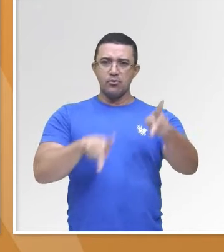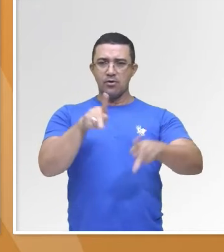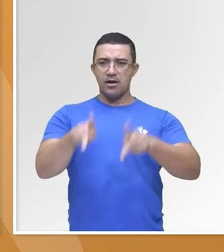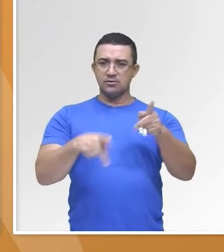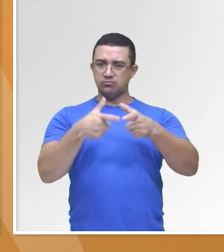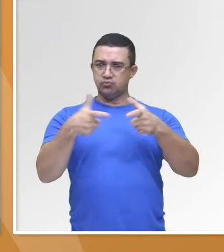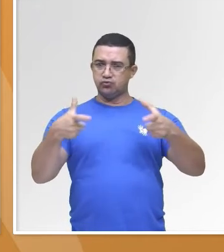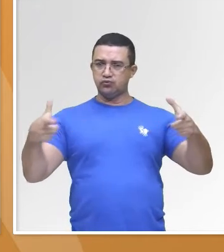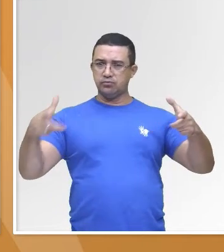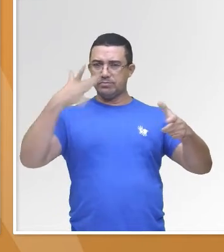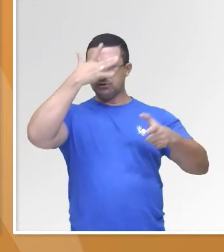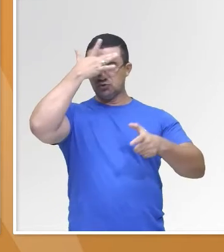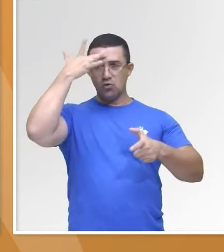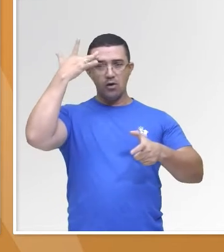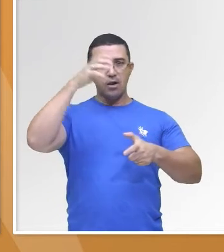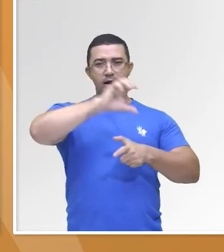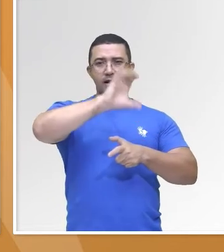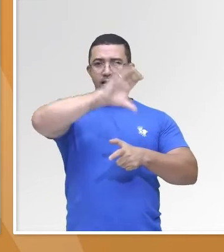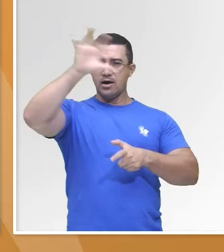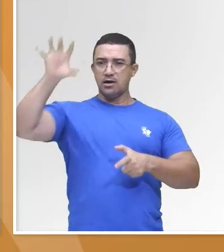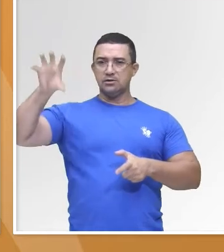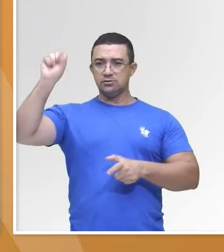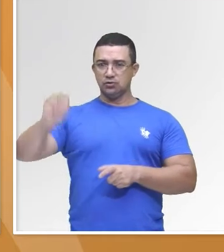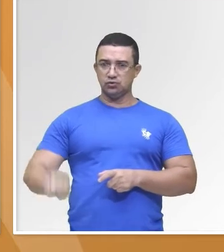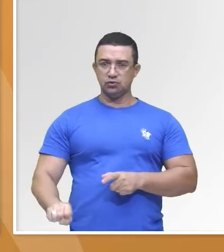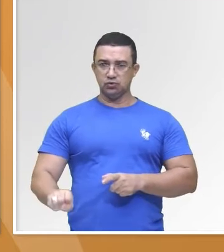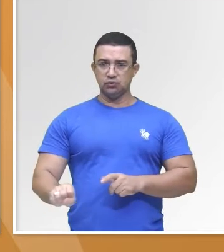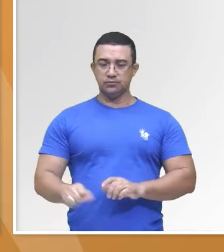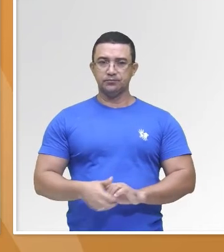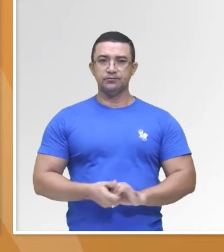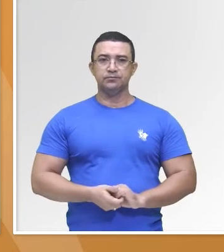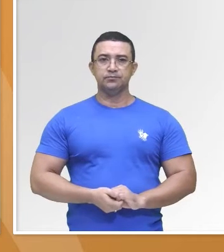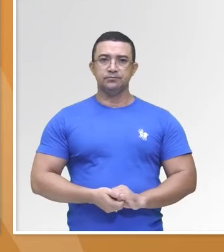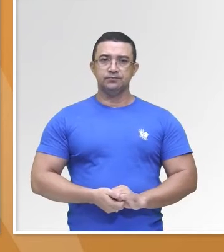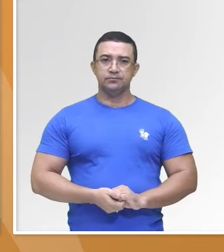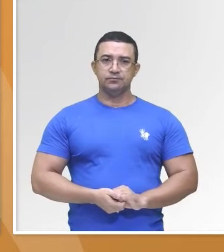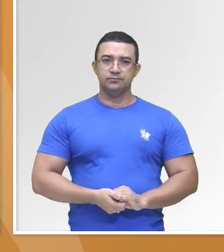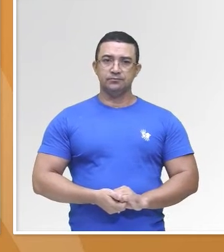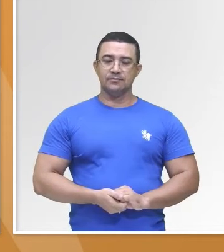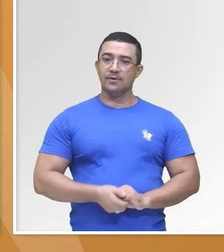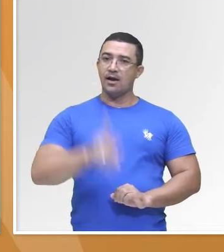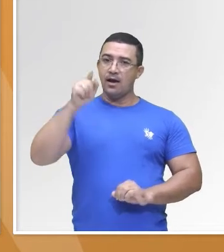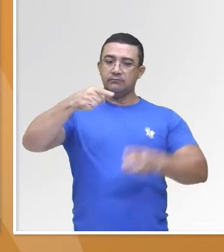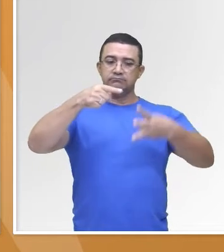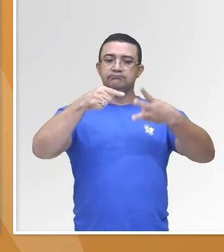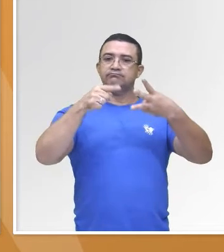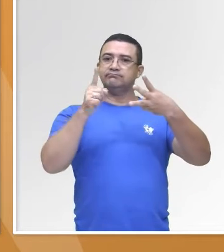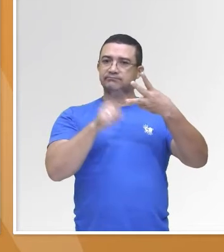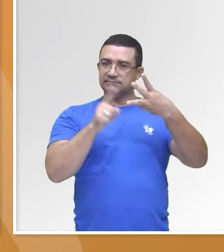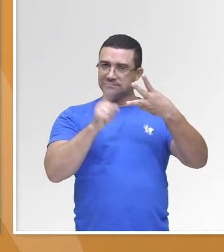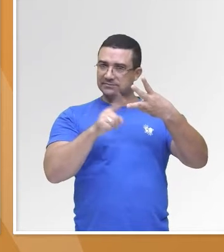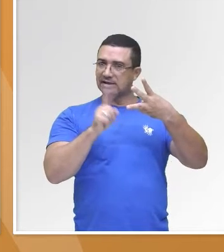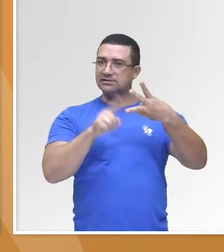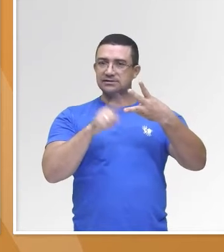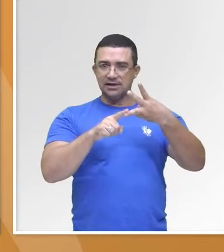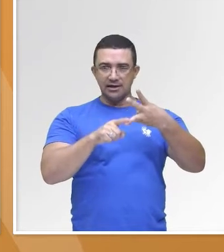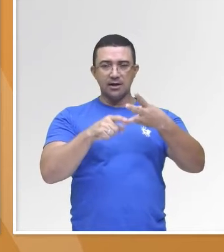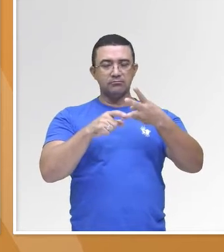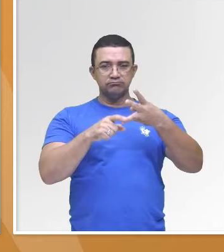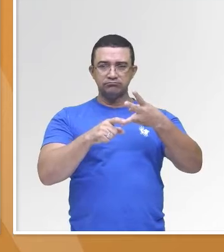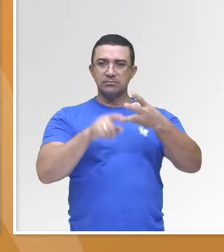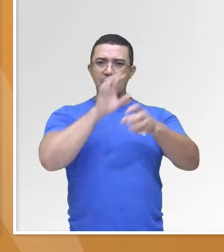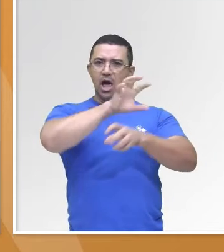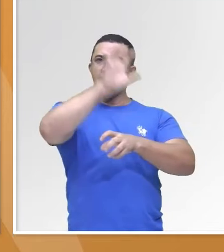na região sul, tá? Então, o que diz aí? É a terceira região mais populosa do